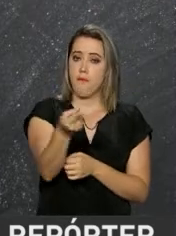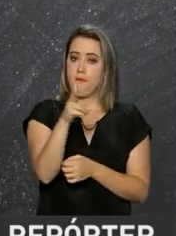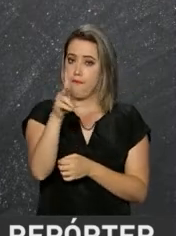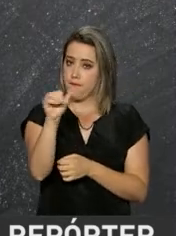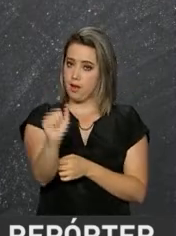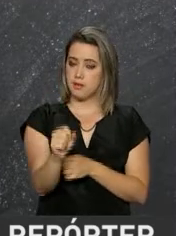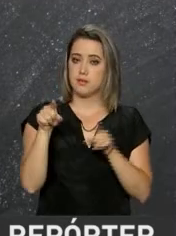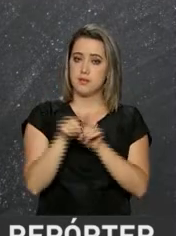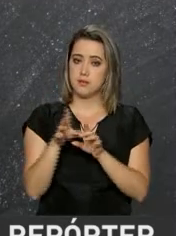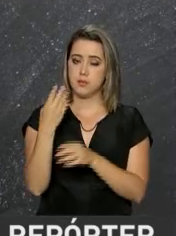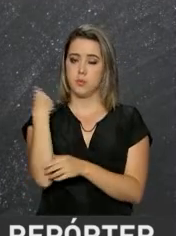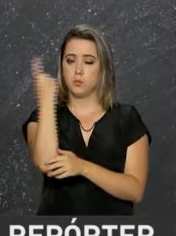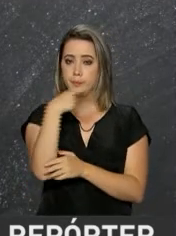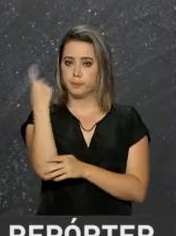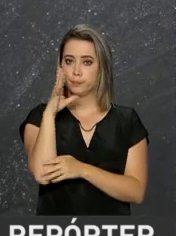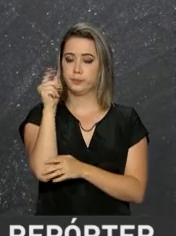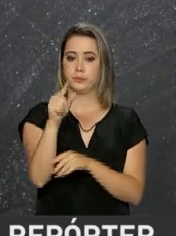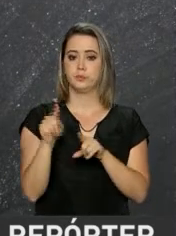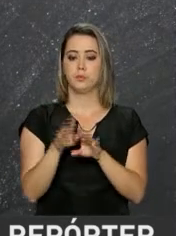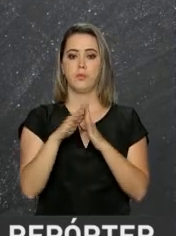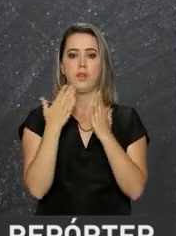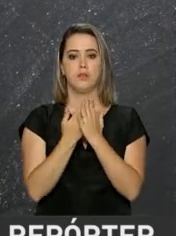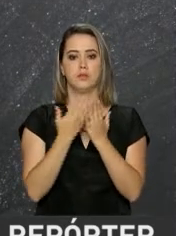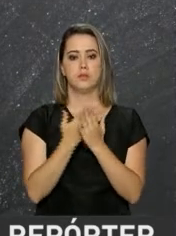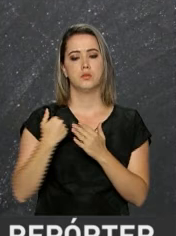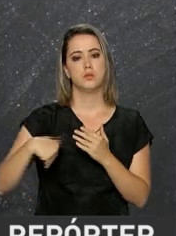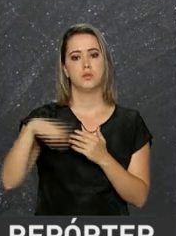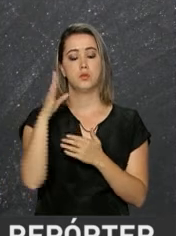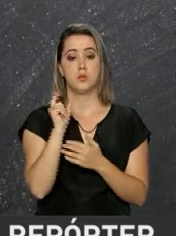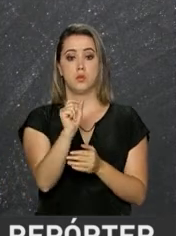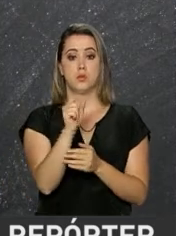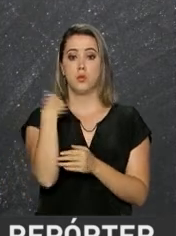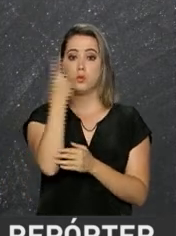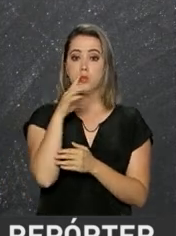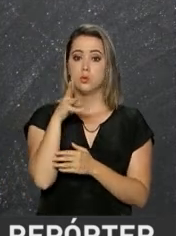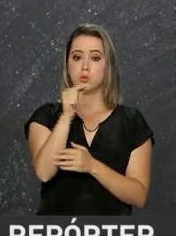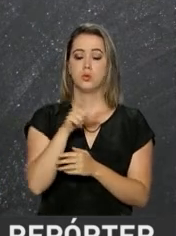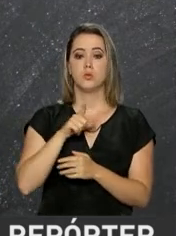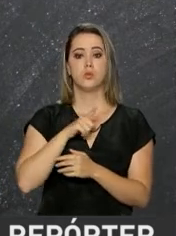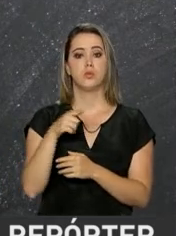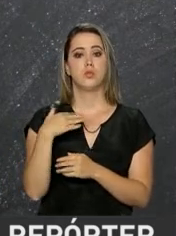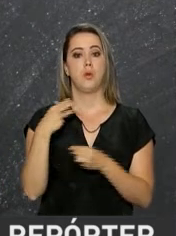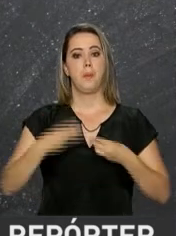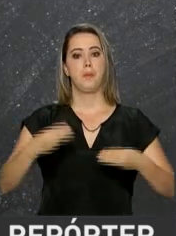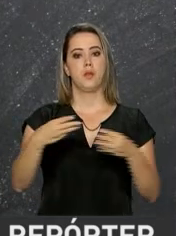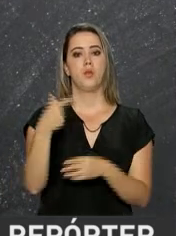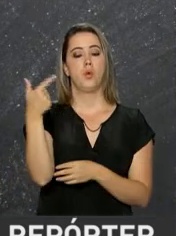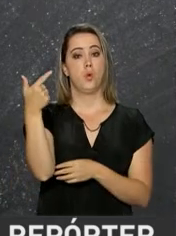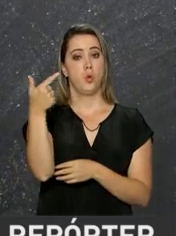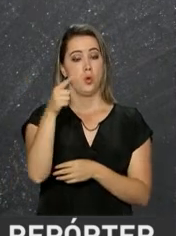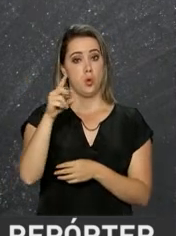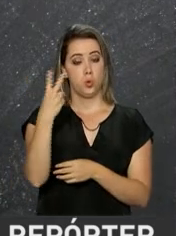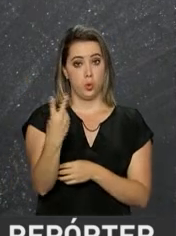mil vagas para o ensino integral as escolas que passaram a oferecer o tempo integral vão receber do mec dois mil reais